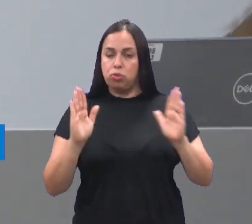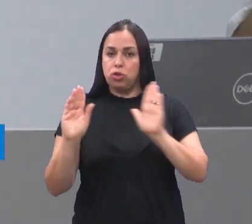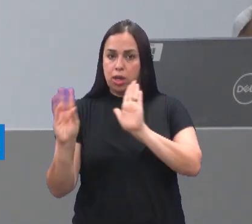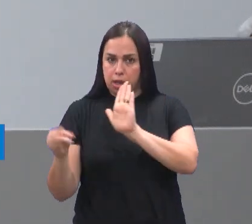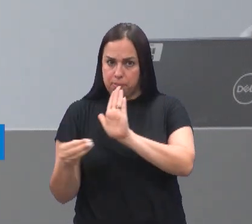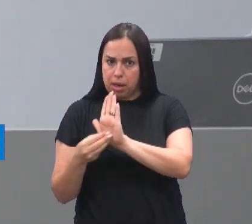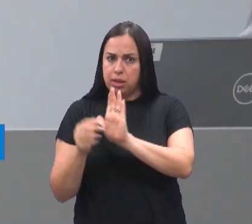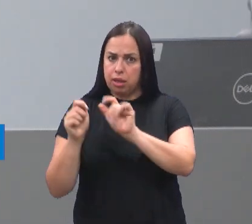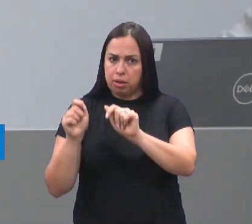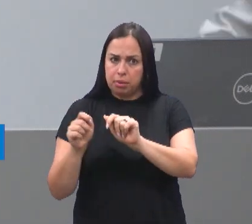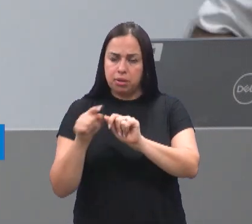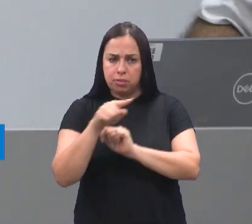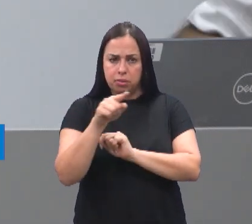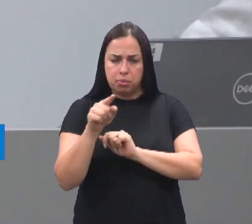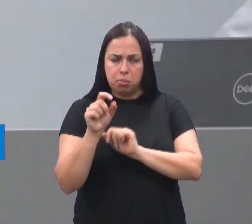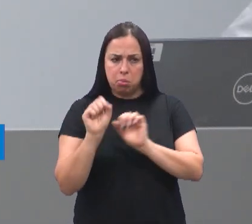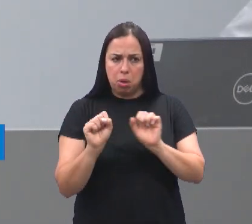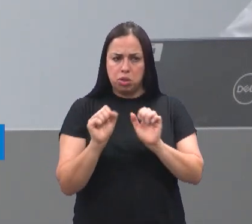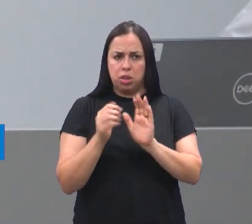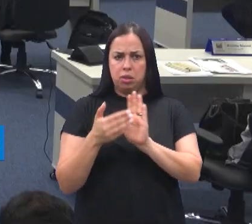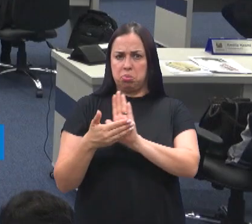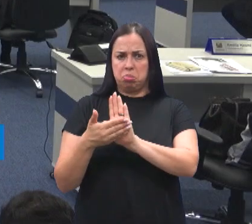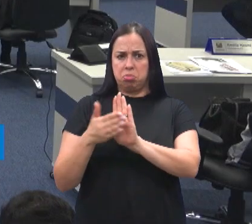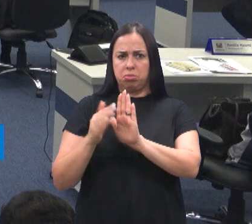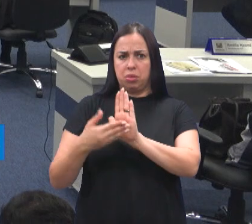nobres vereadores se abre mão do prazo de emenda.